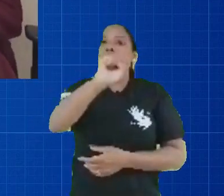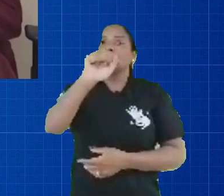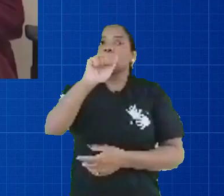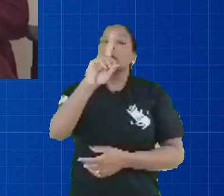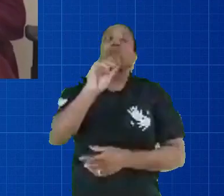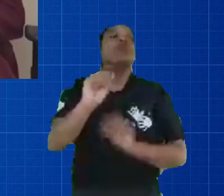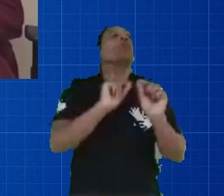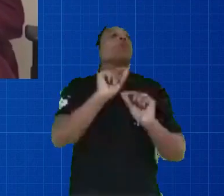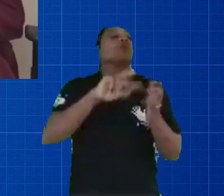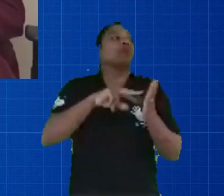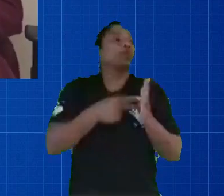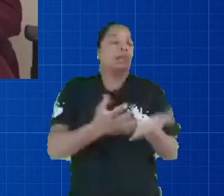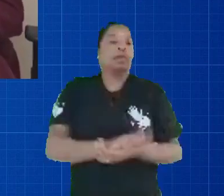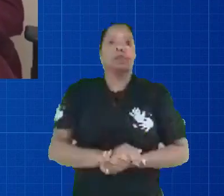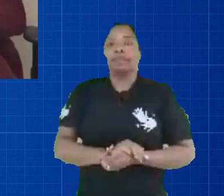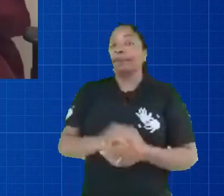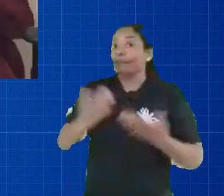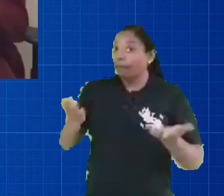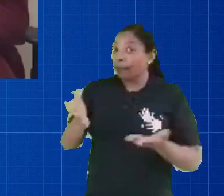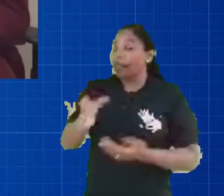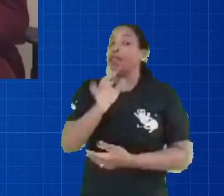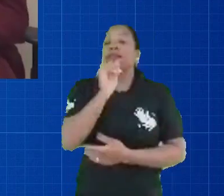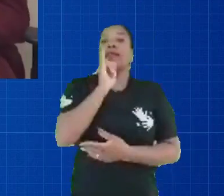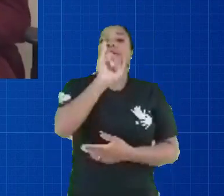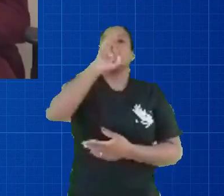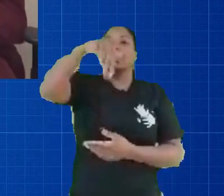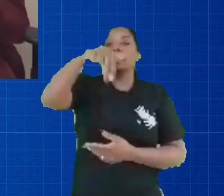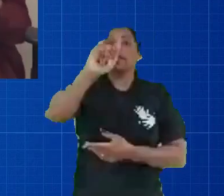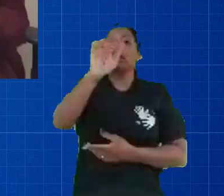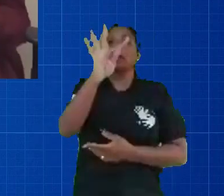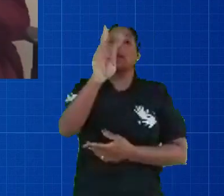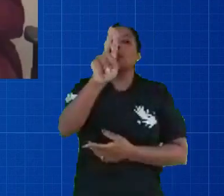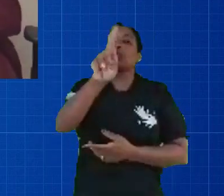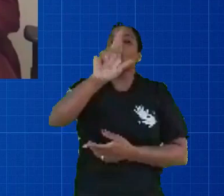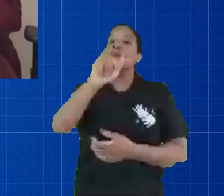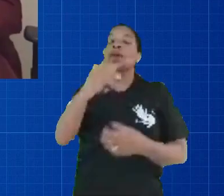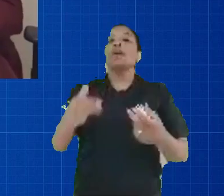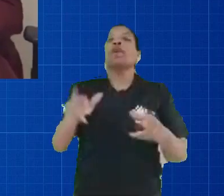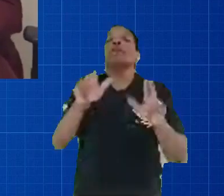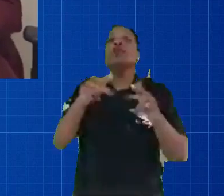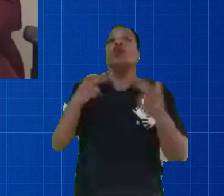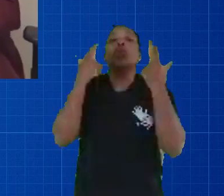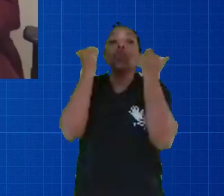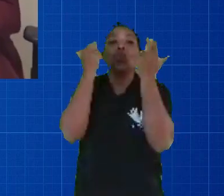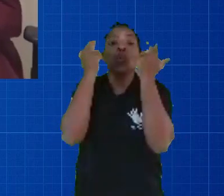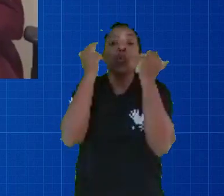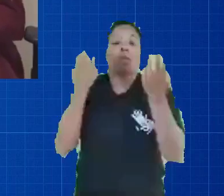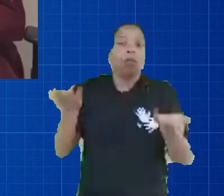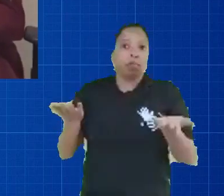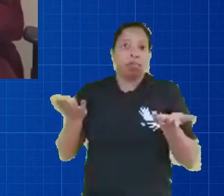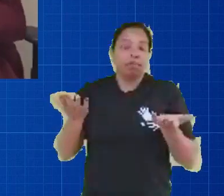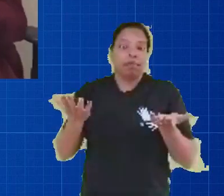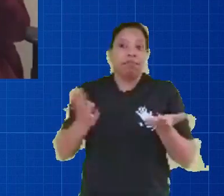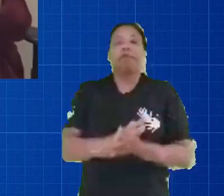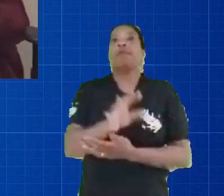in natura, como o próprio nome já diz, é como fosse alimentos naturais, né? Então a gente pensa muito assim